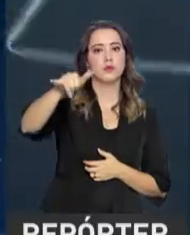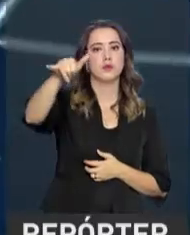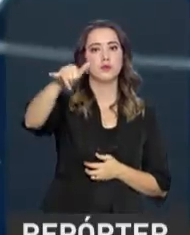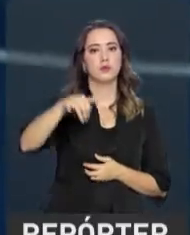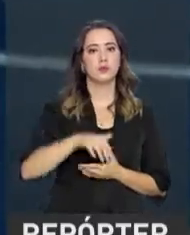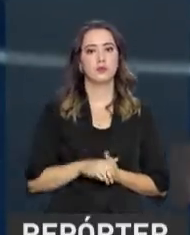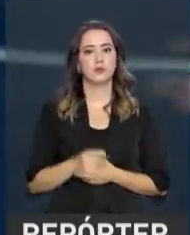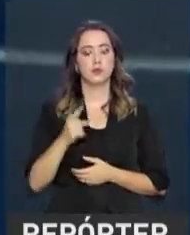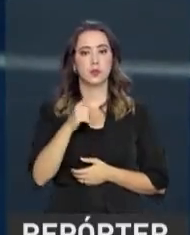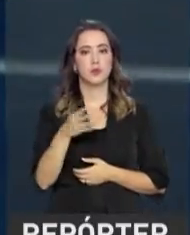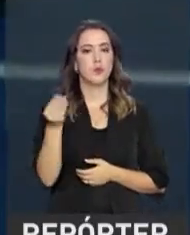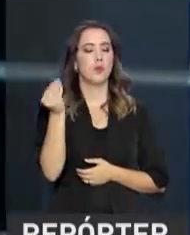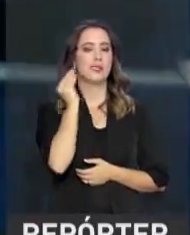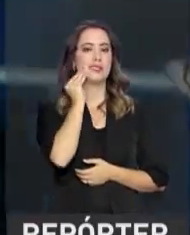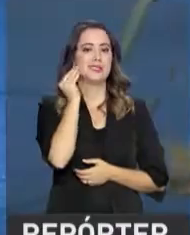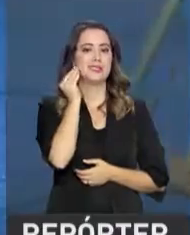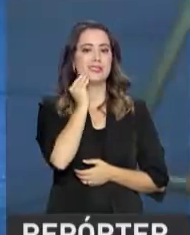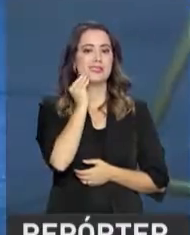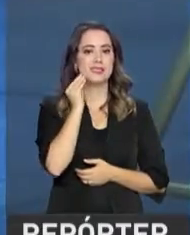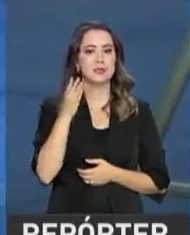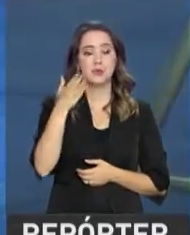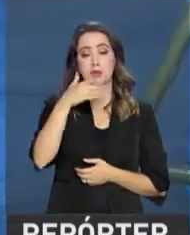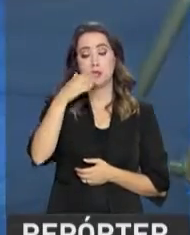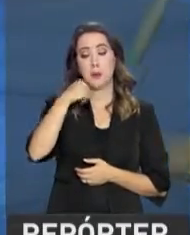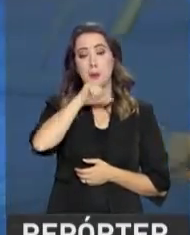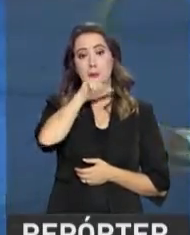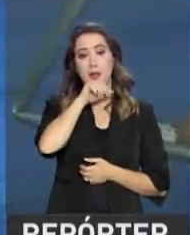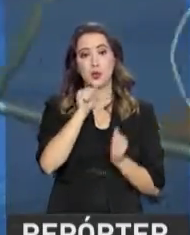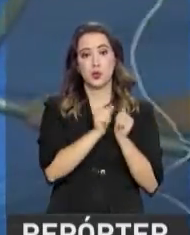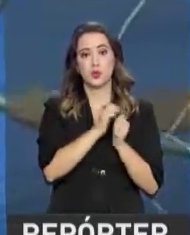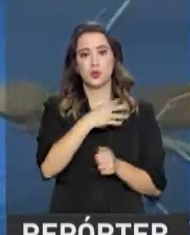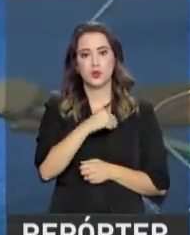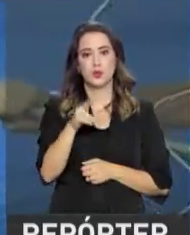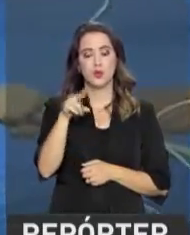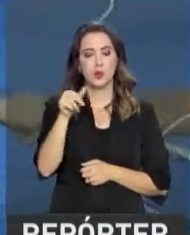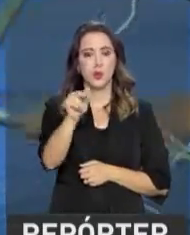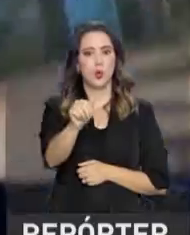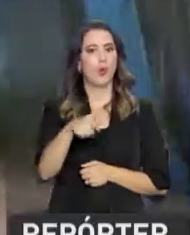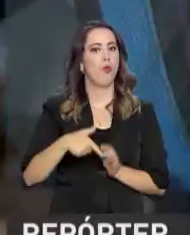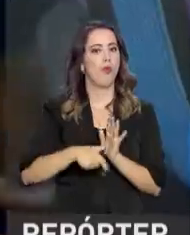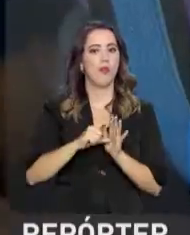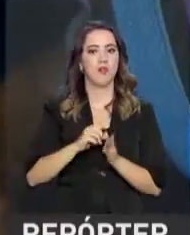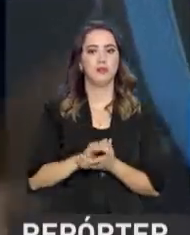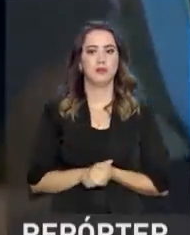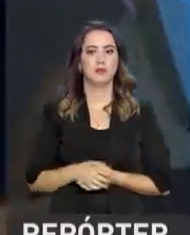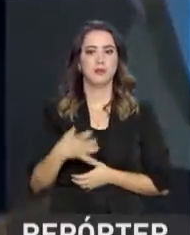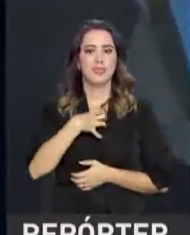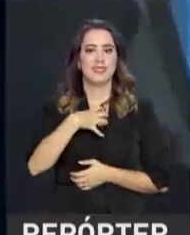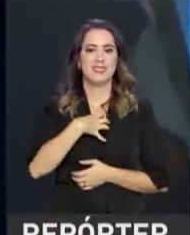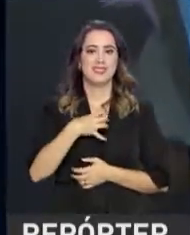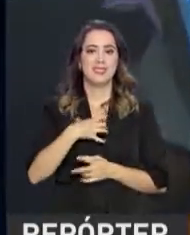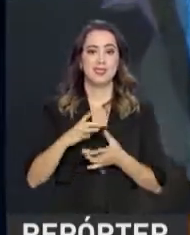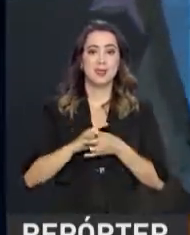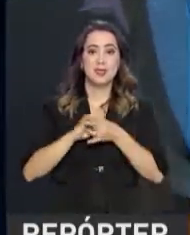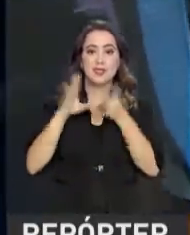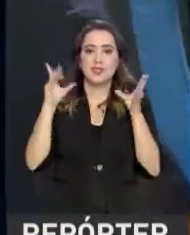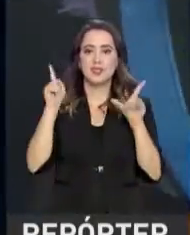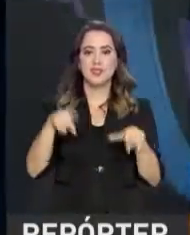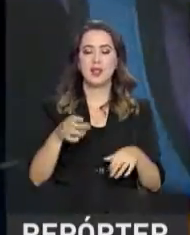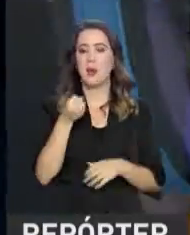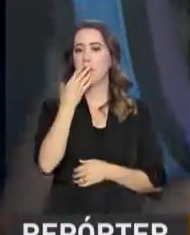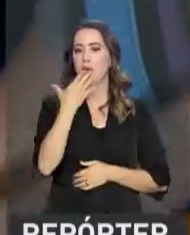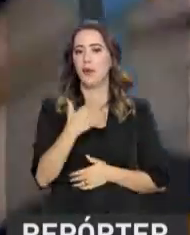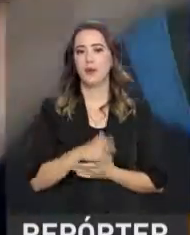delta. Uma experiência que mãe e filha nunca tinham sentido. Uma sensação de liberdade, é bom